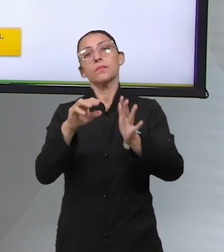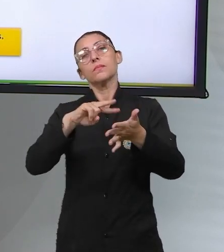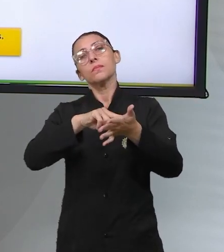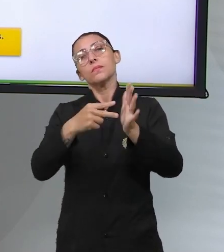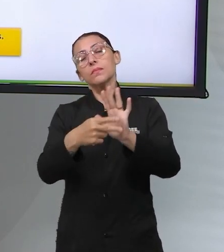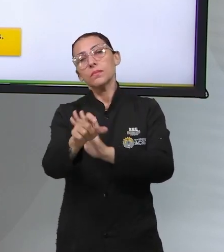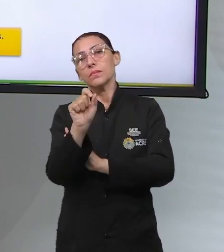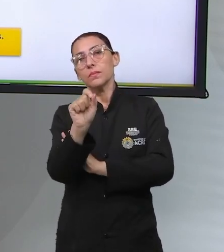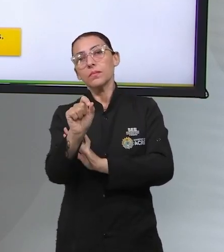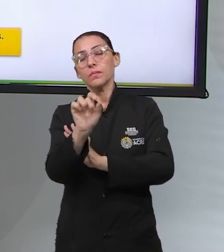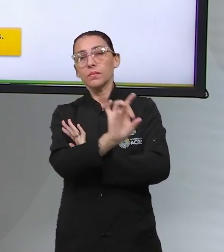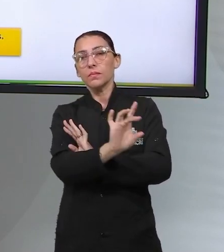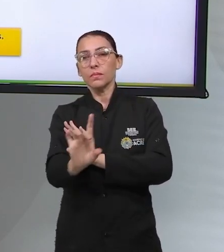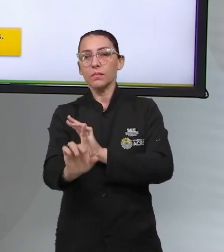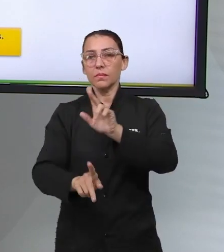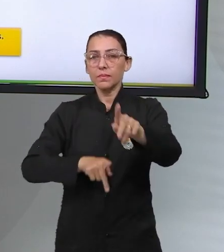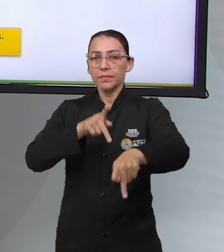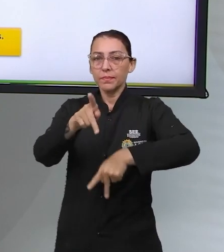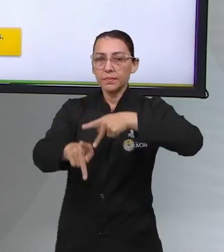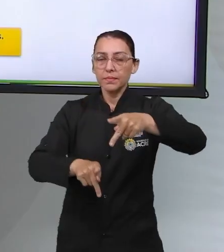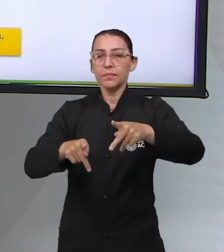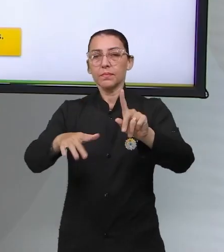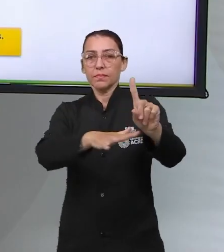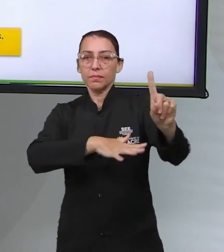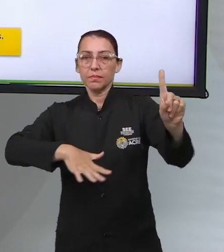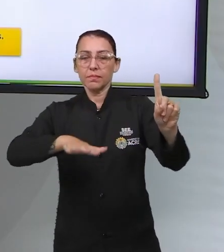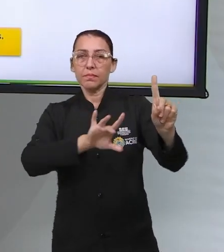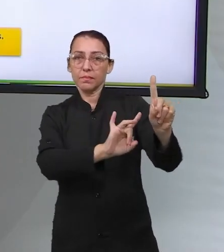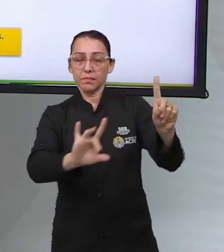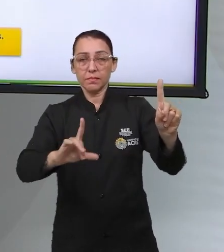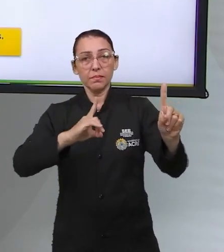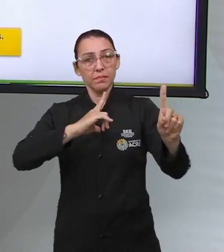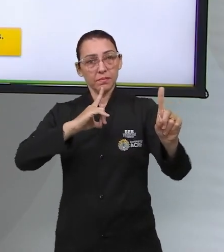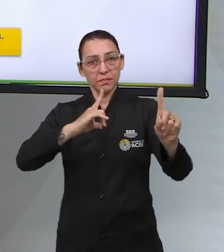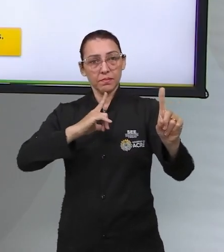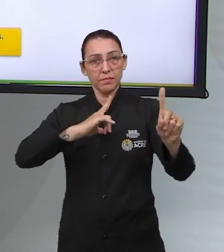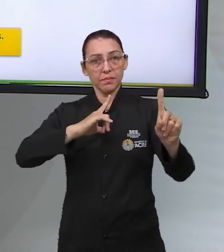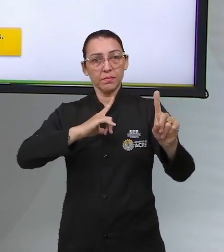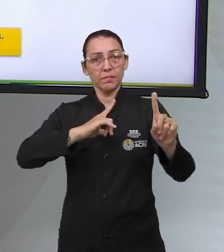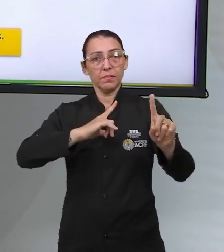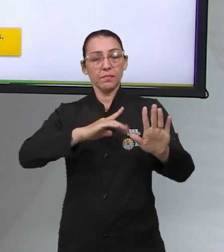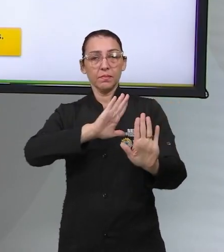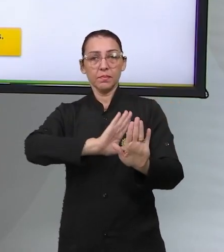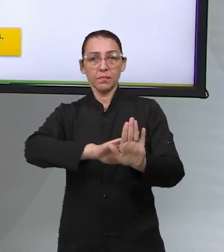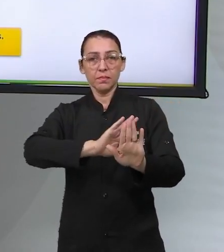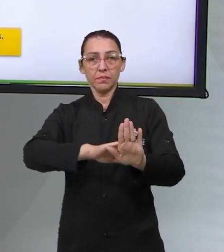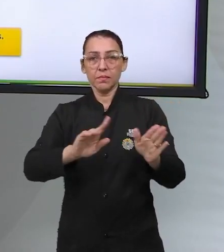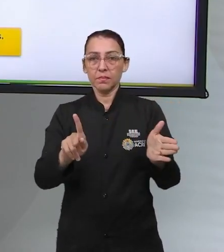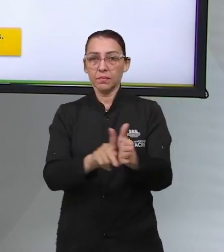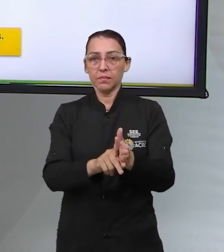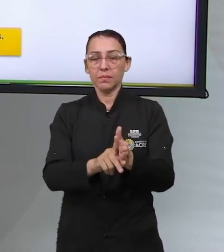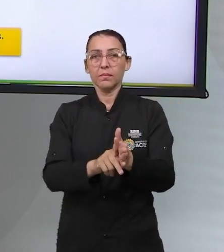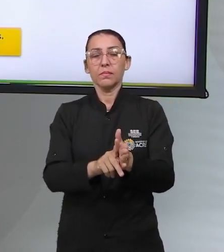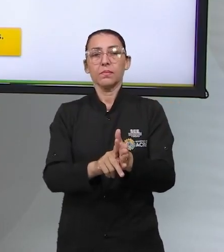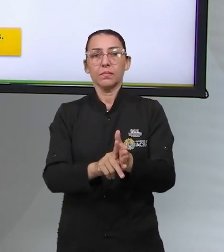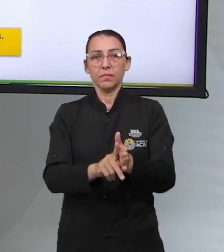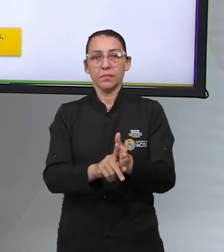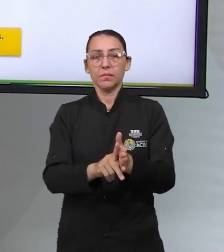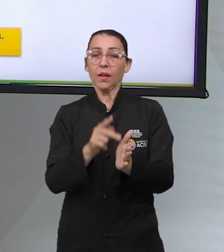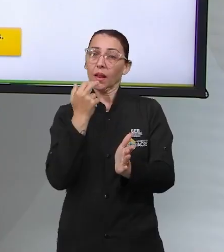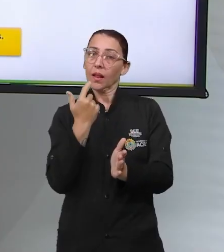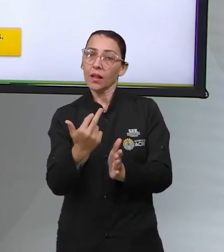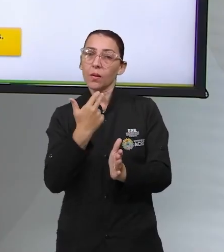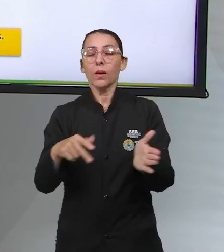quê? Cada povo, cada sociedade possui suas ideologias próprias, a questão de